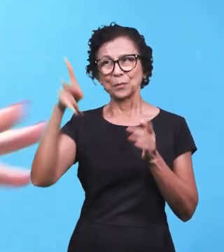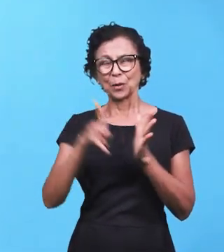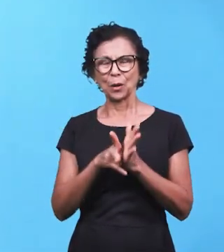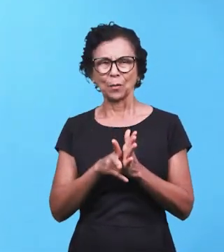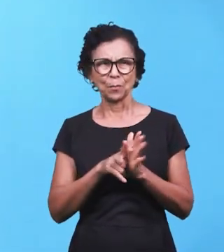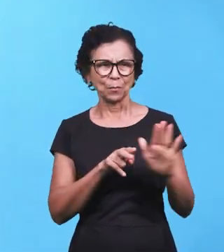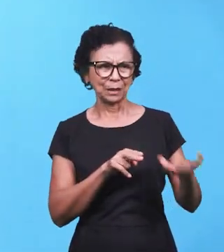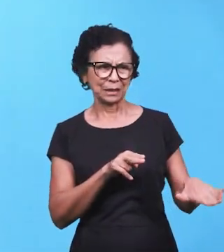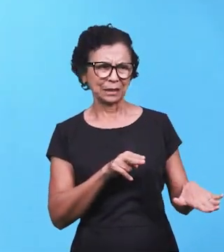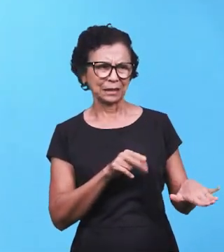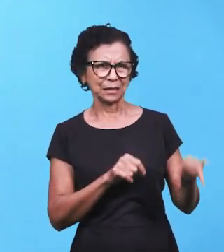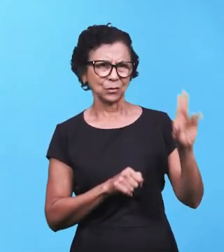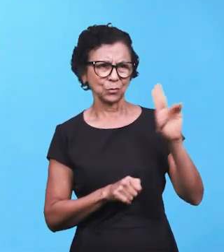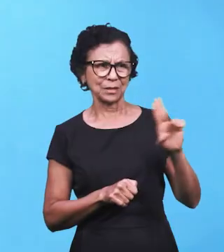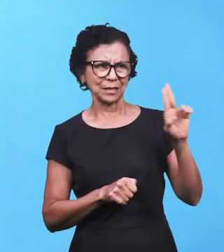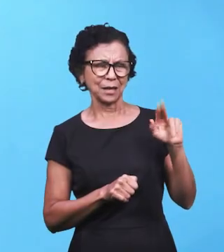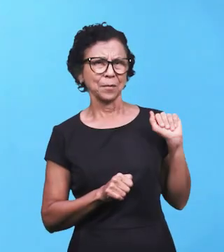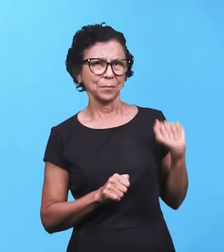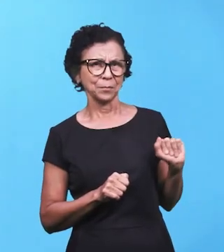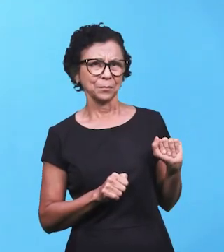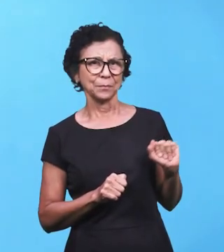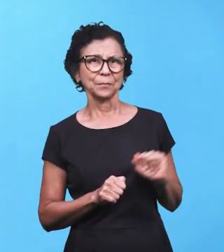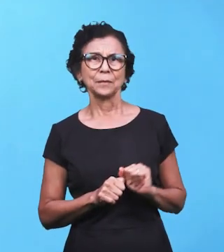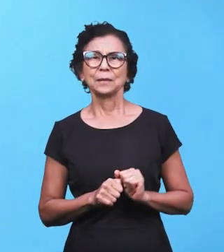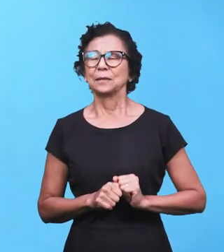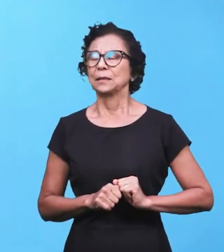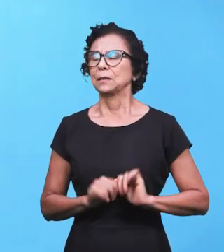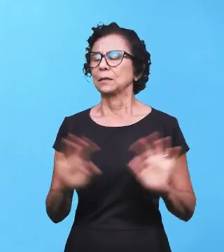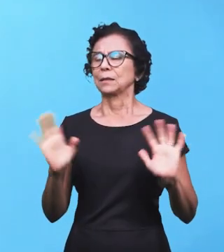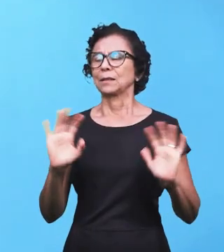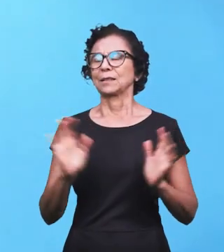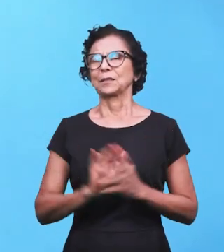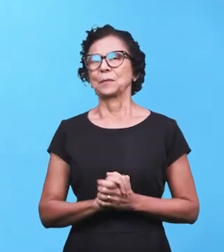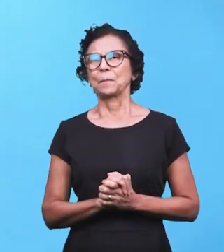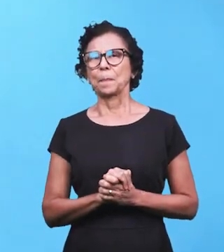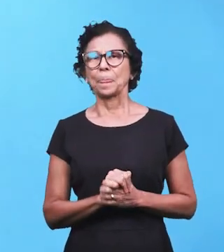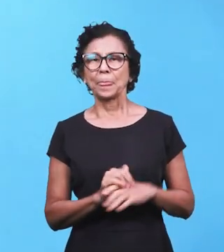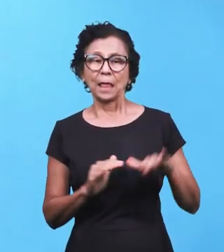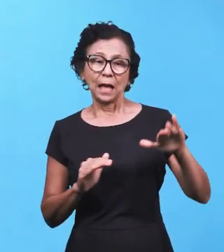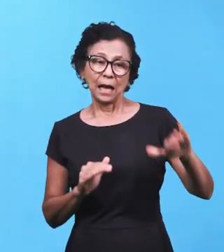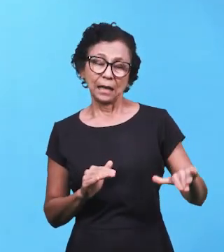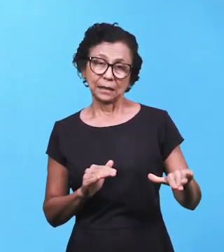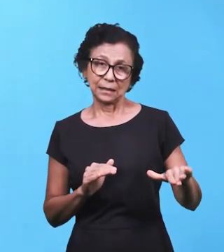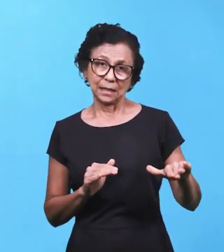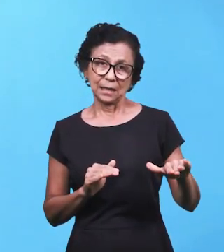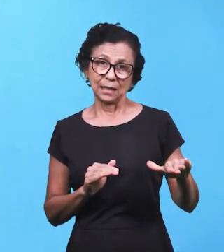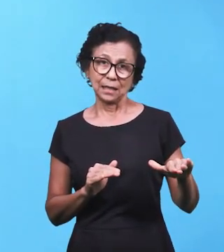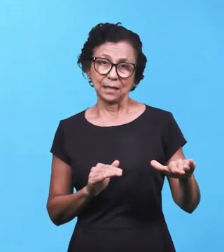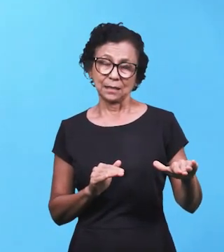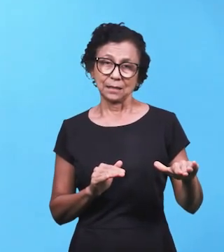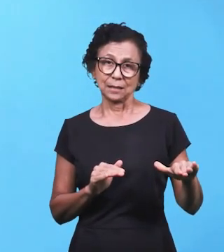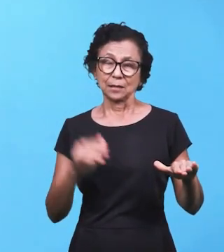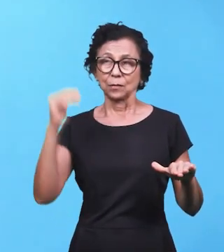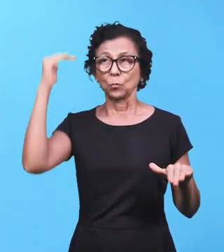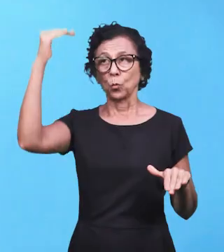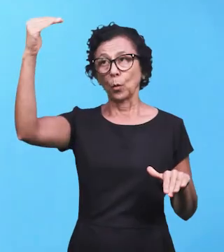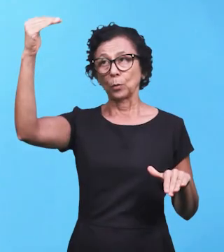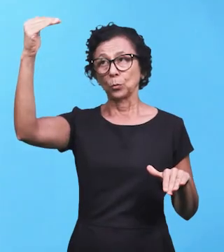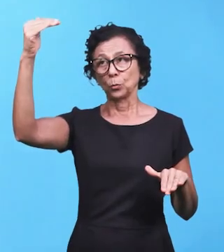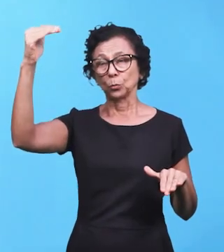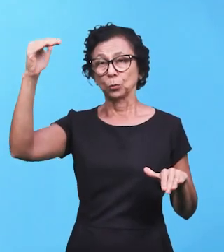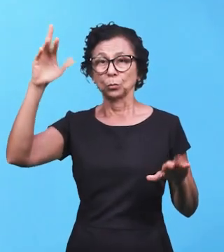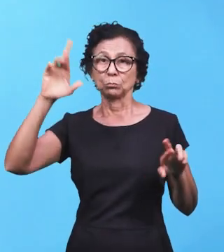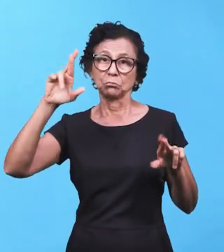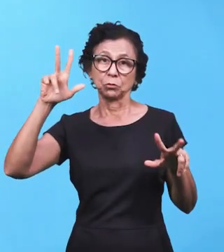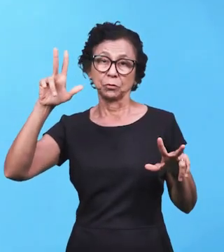mistura tudo. Mas, enfim, o de criança às vezes não tem um flúor suficiente para o creme dental do adulto. Não vai trazer